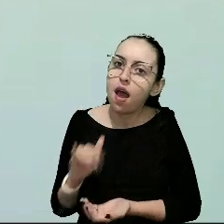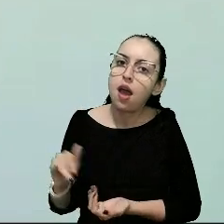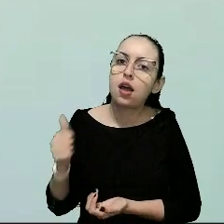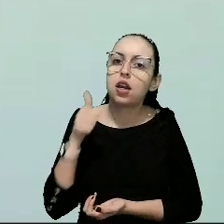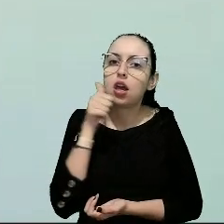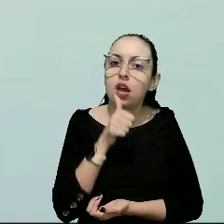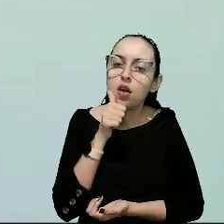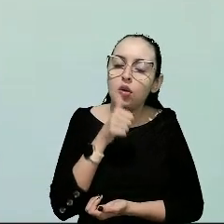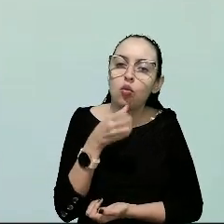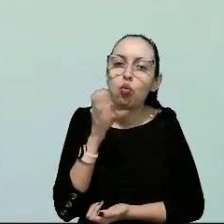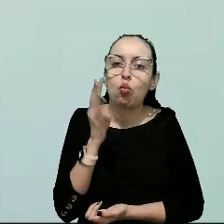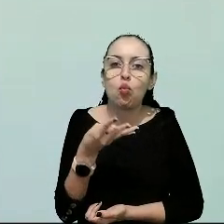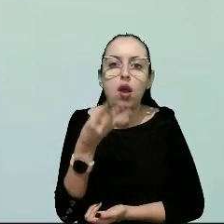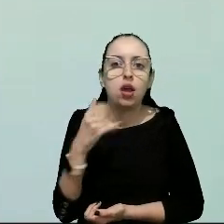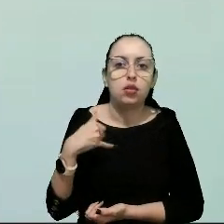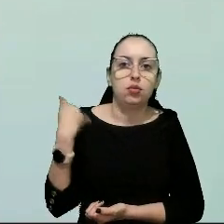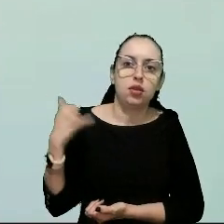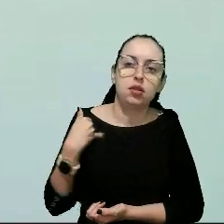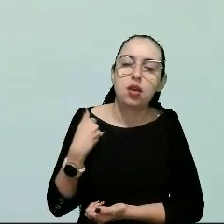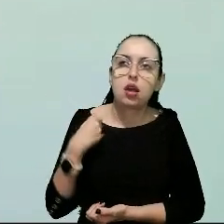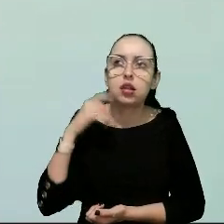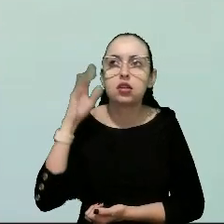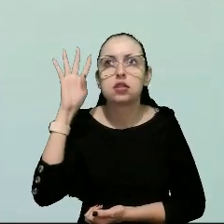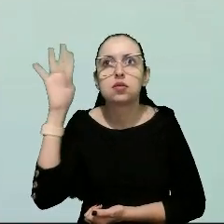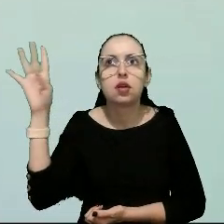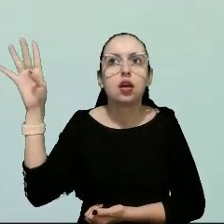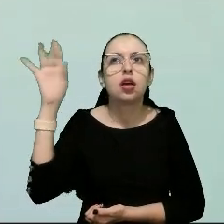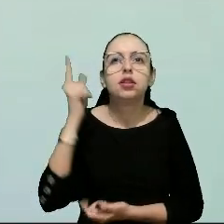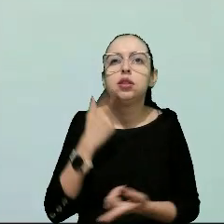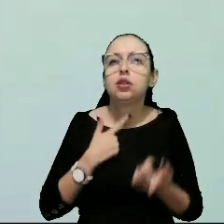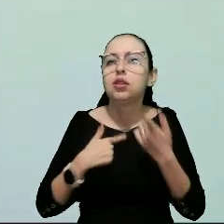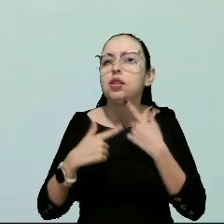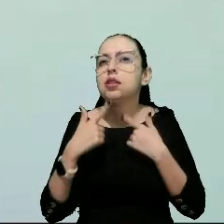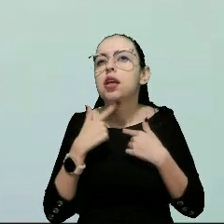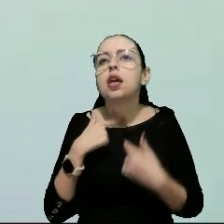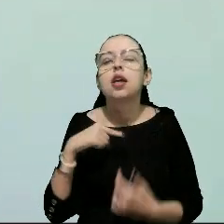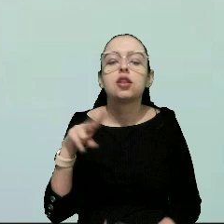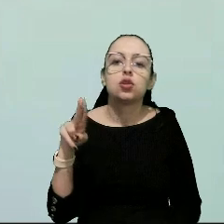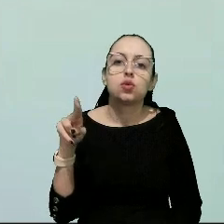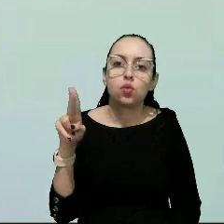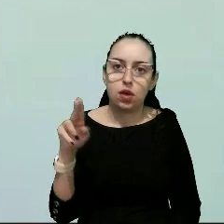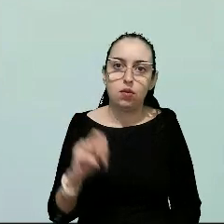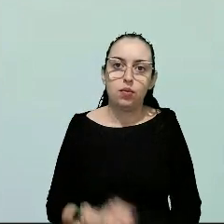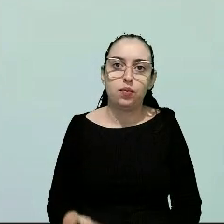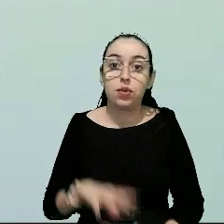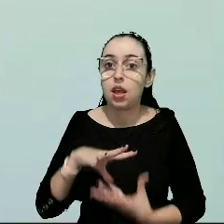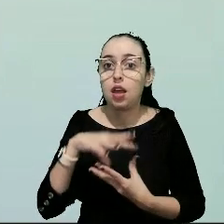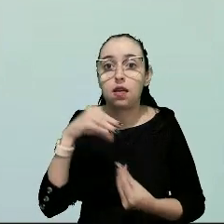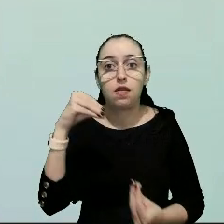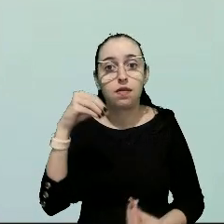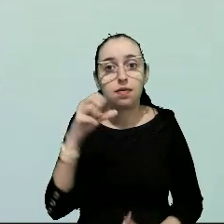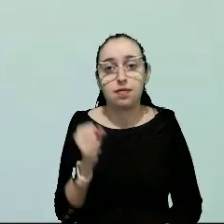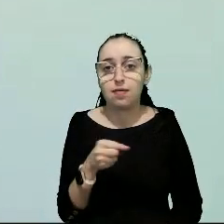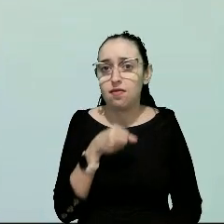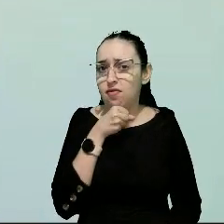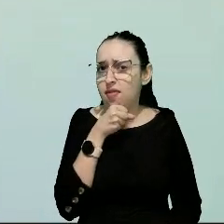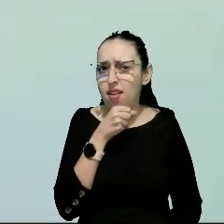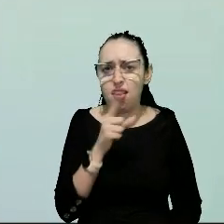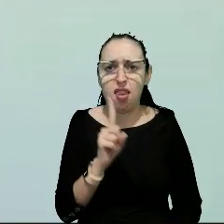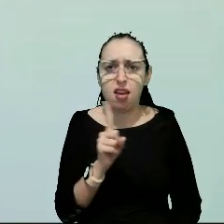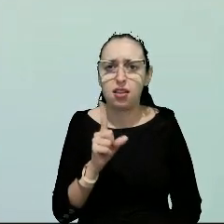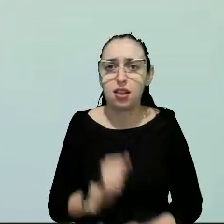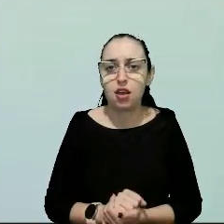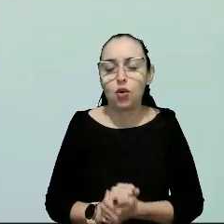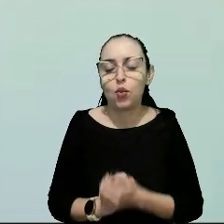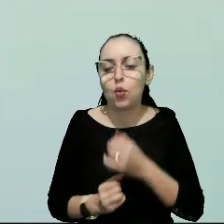que eu era aos 4 anos de idade, os mesmos sonhos, os mesmos desejos. A alma não